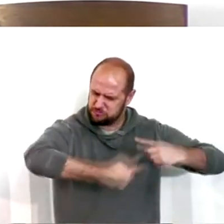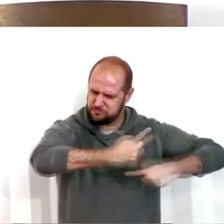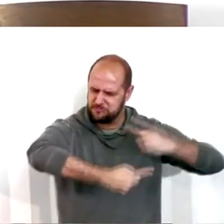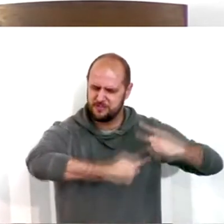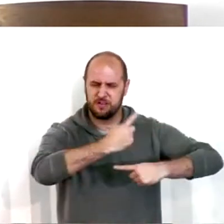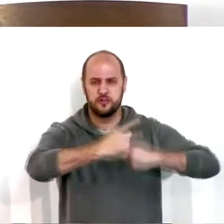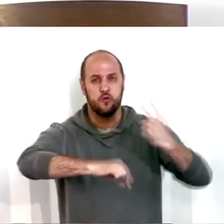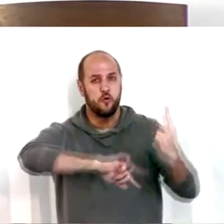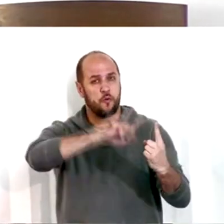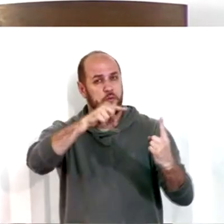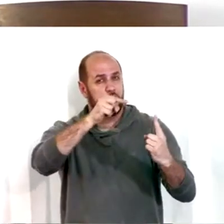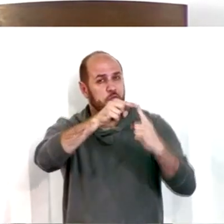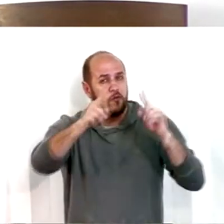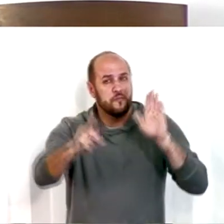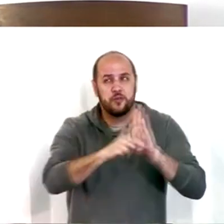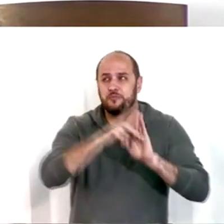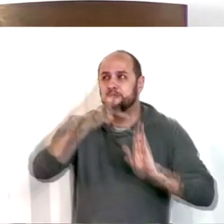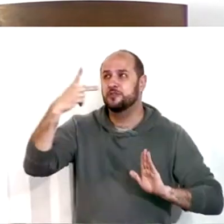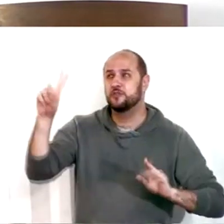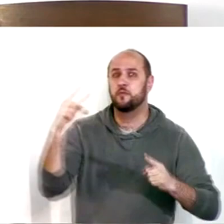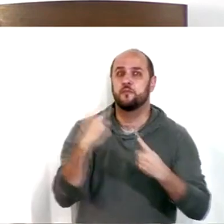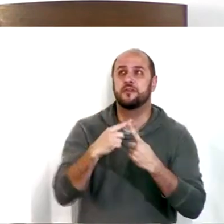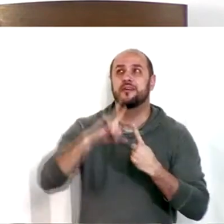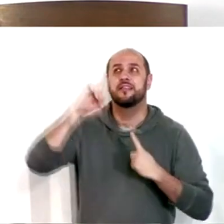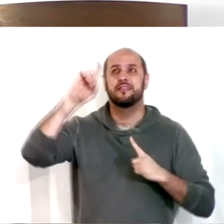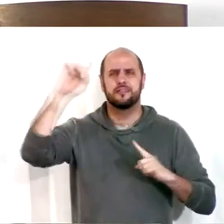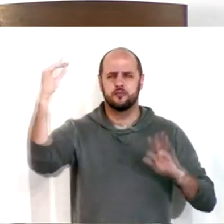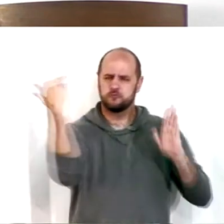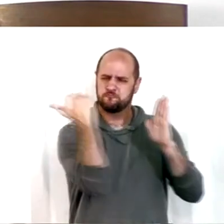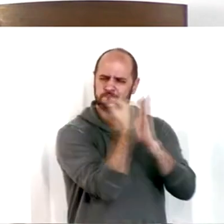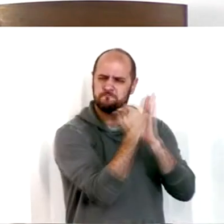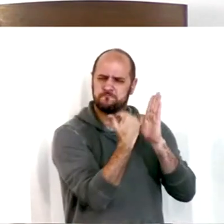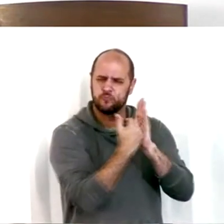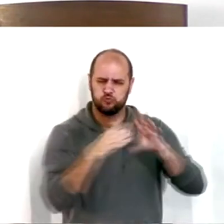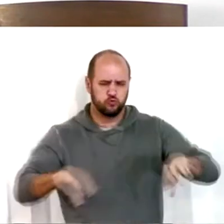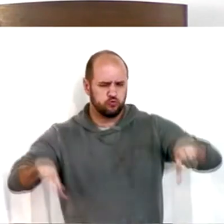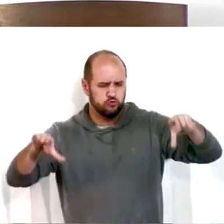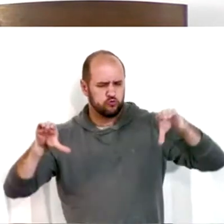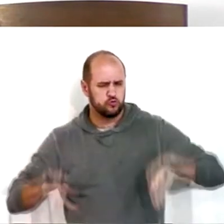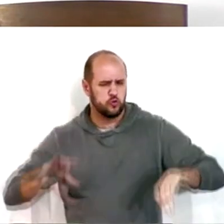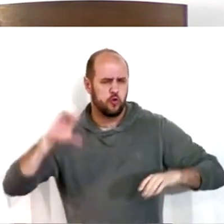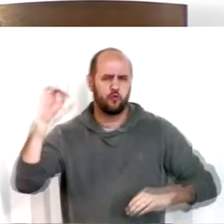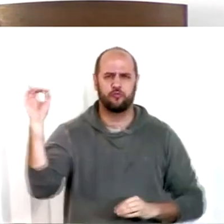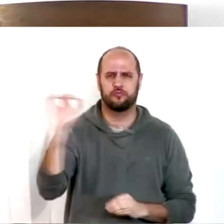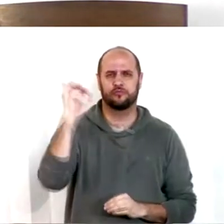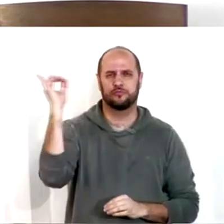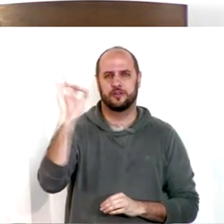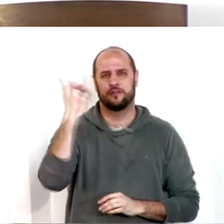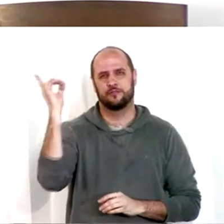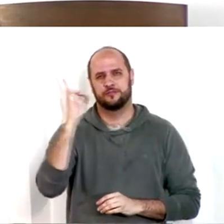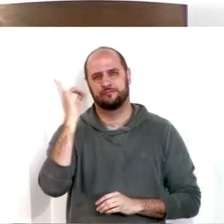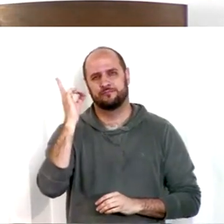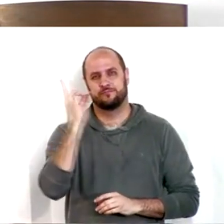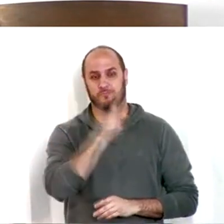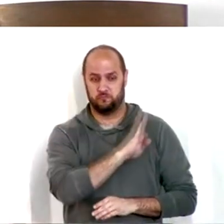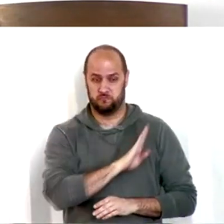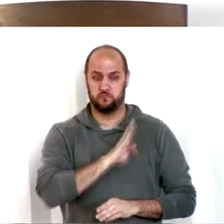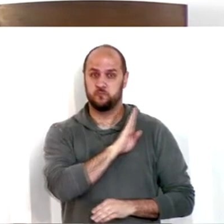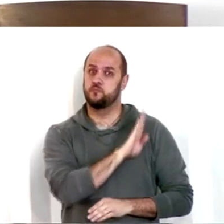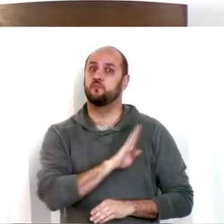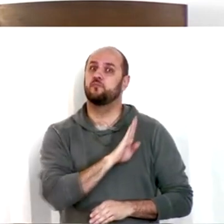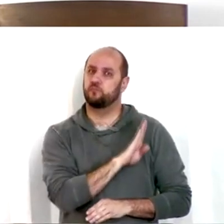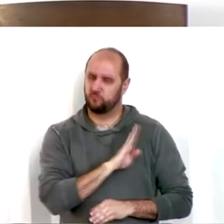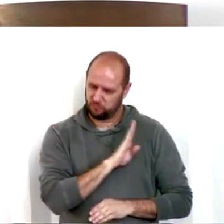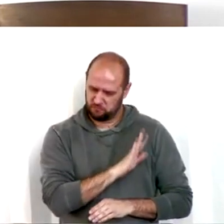Deus, pois Ele estabelecerá o trono de Davi. E Boaz exerce um